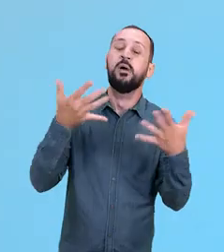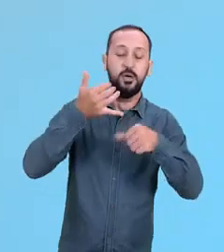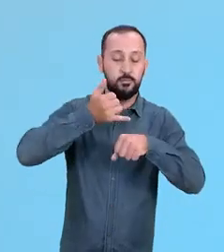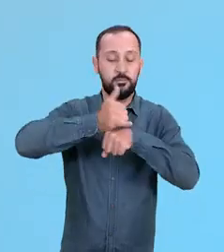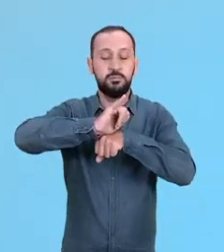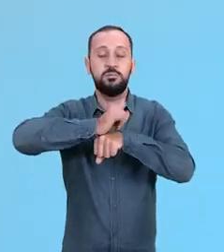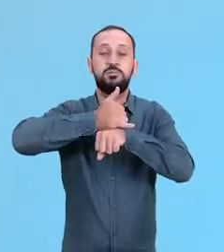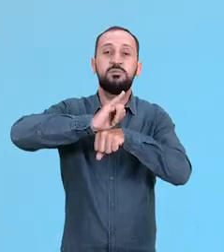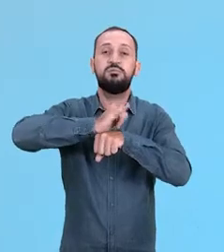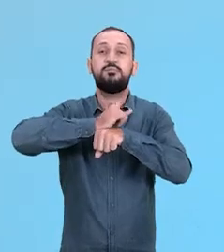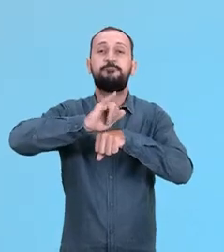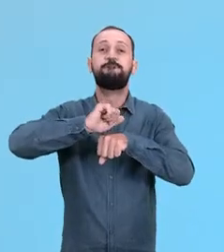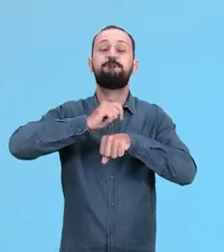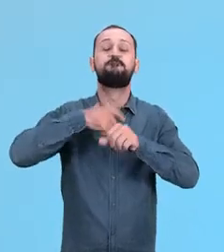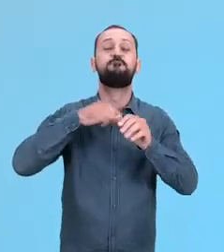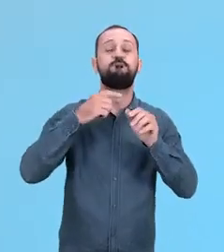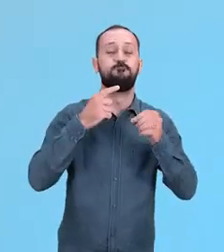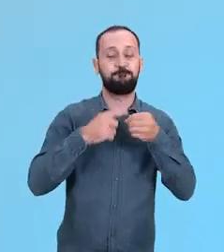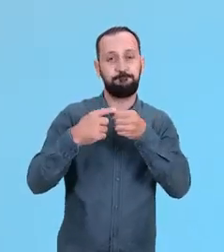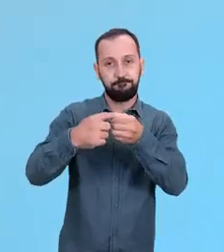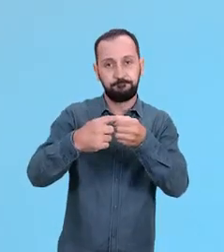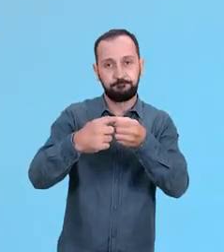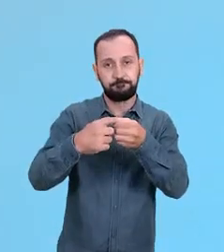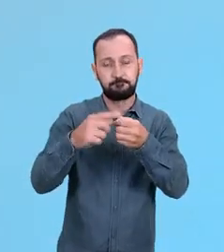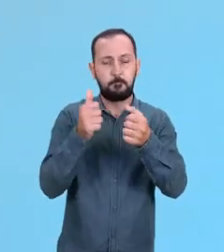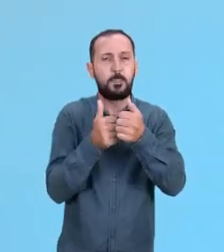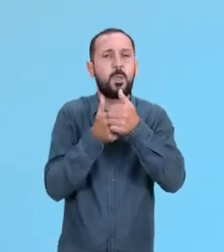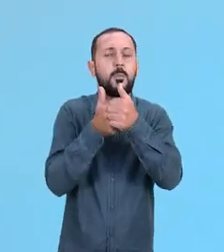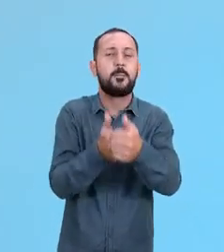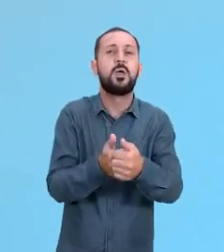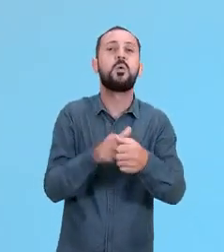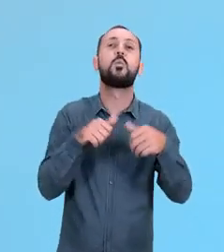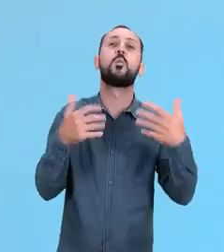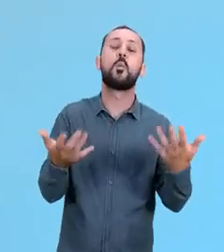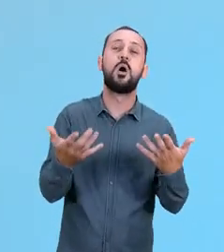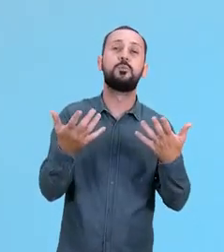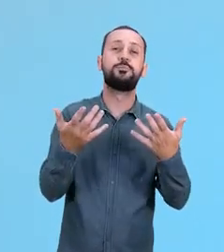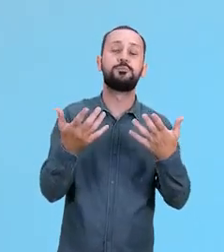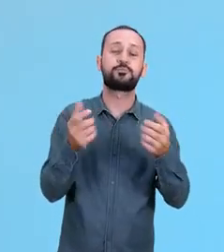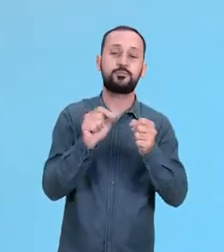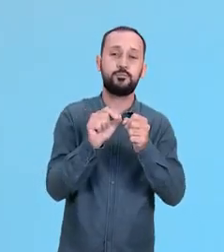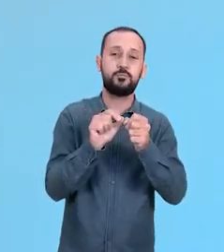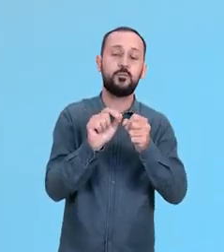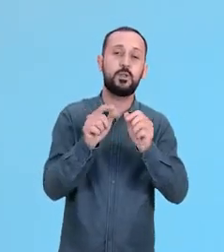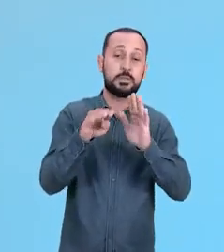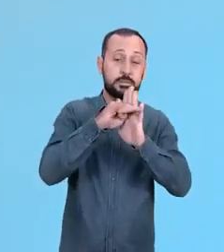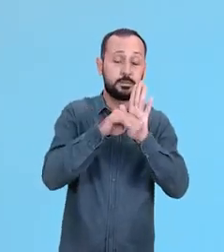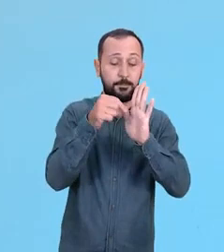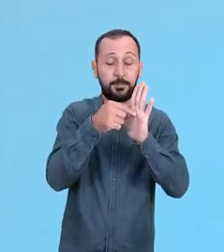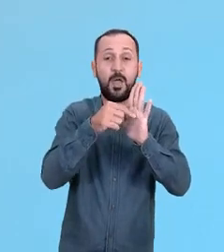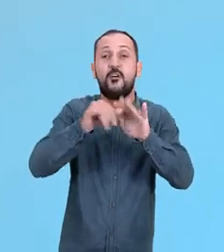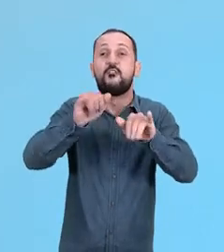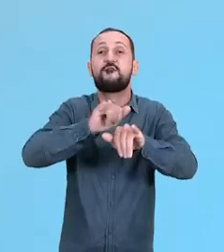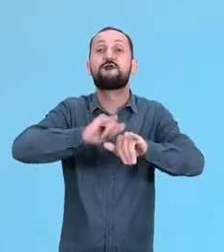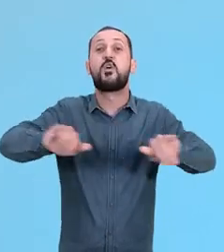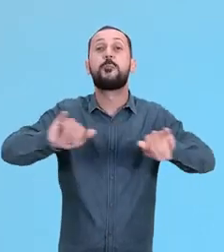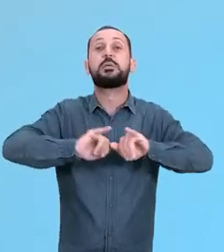as estratégias dos municípios, acompanhando quais são as ações